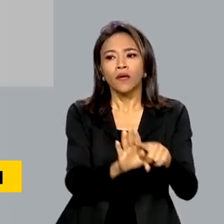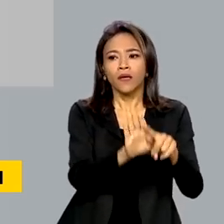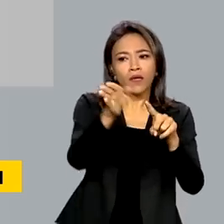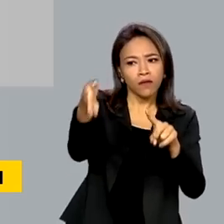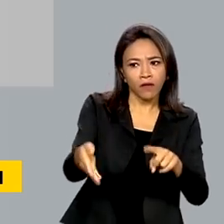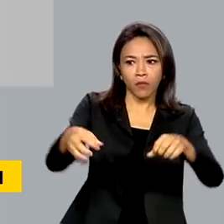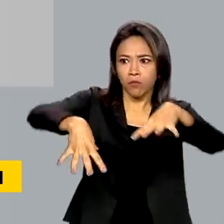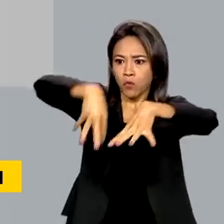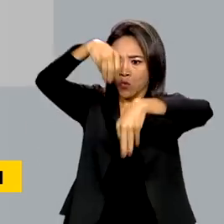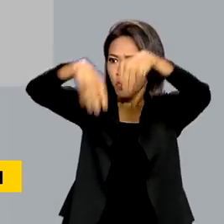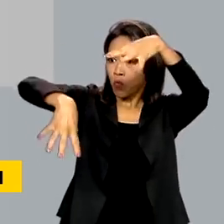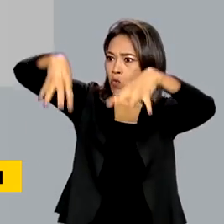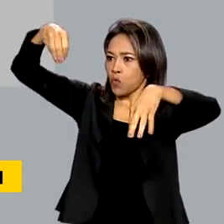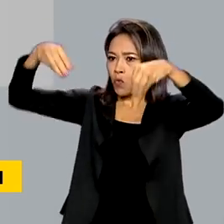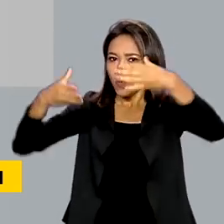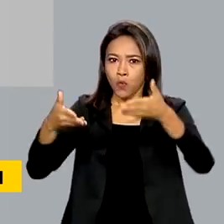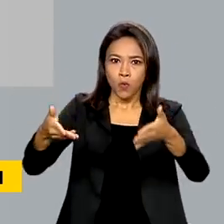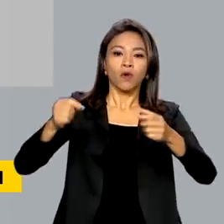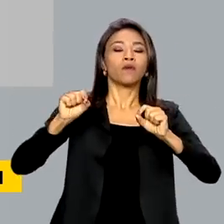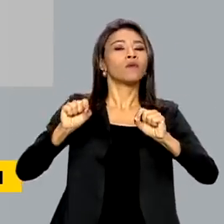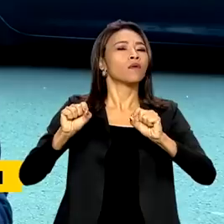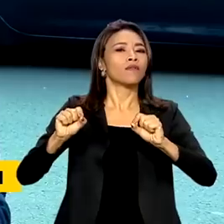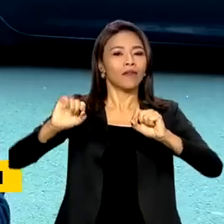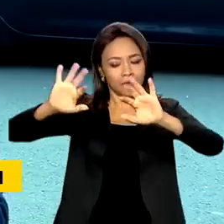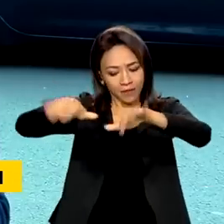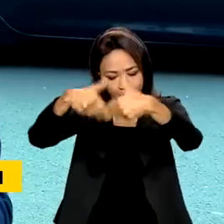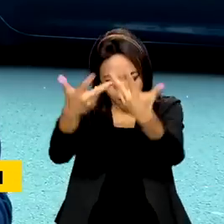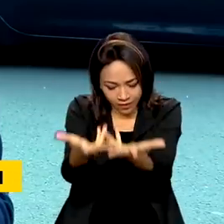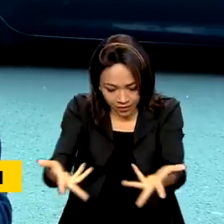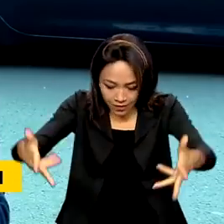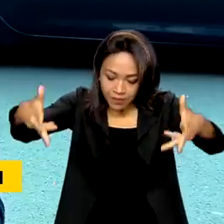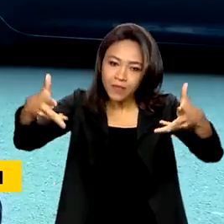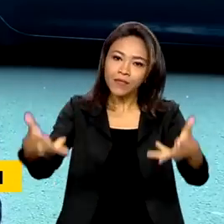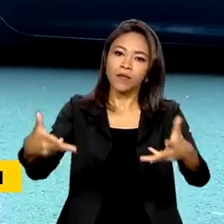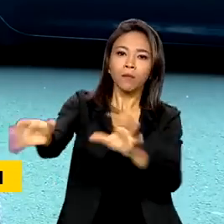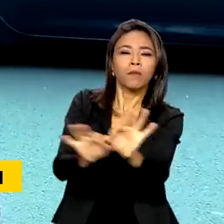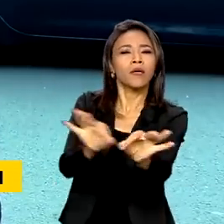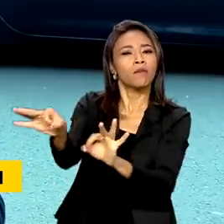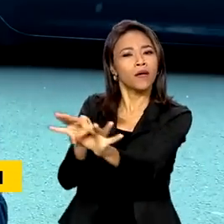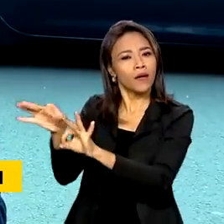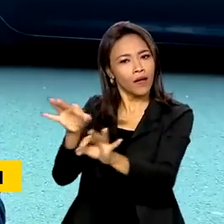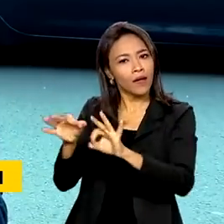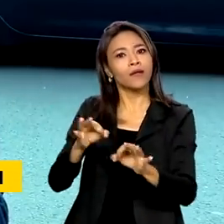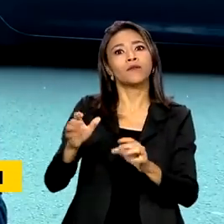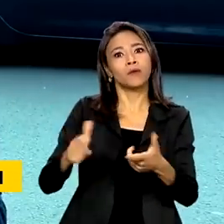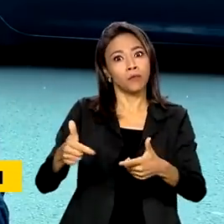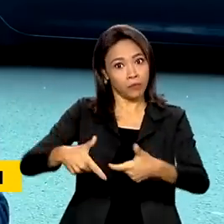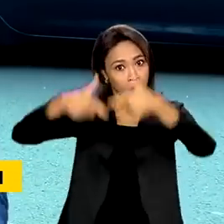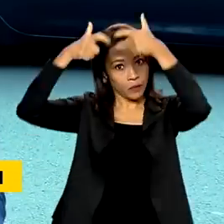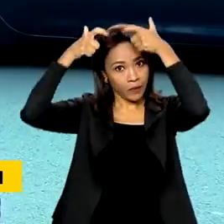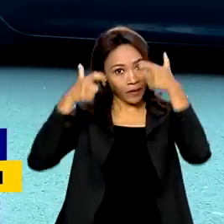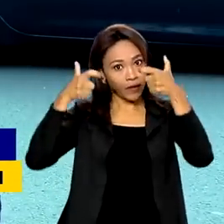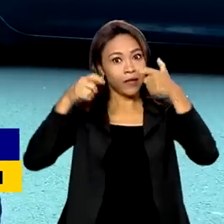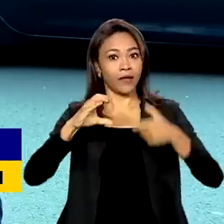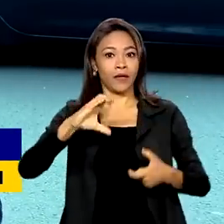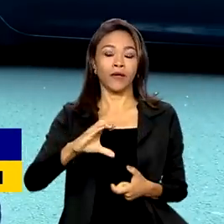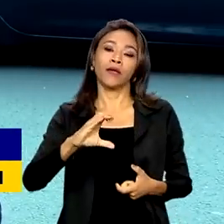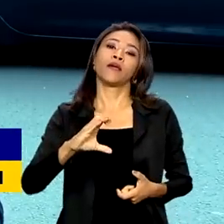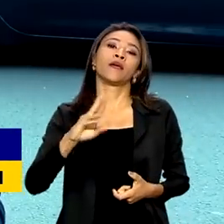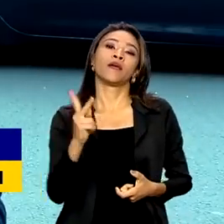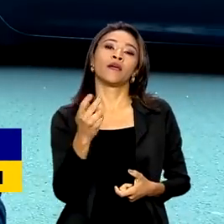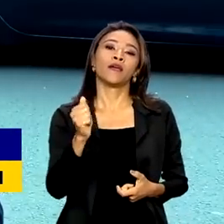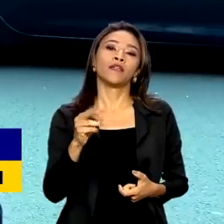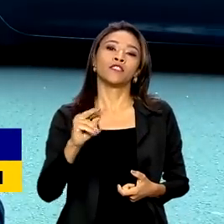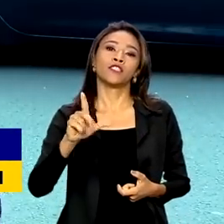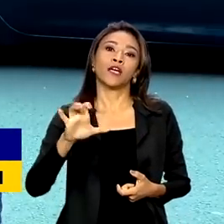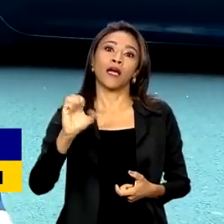de Buckingham, onde vai participar de uma recepção real oferecida pelo rei Charles III a um grupo restrito